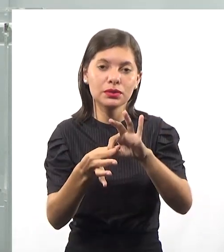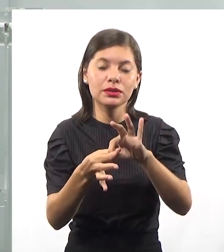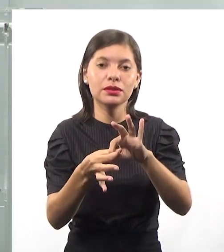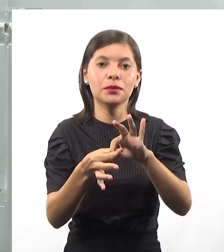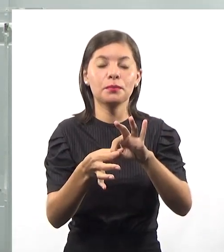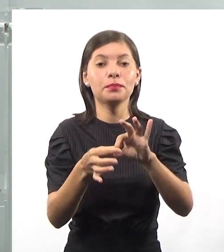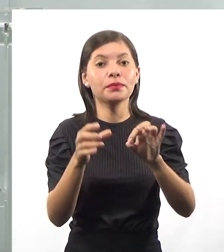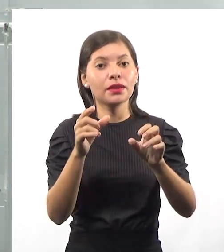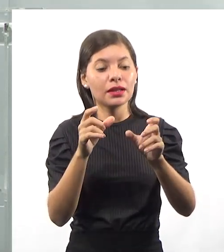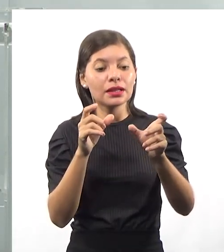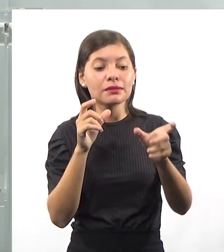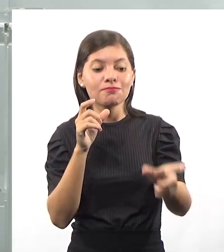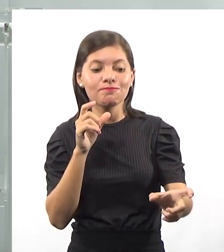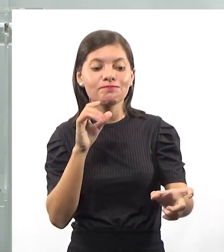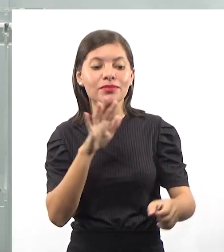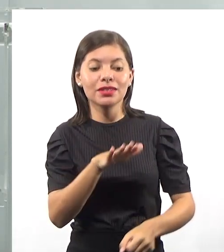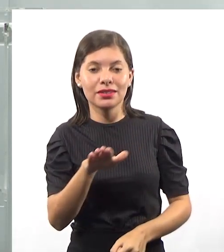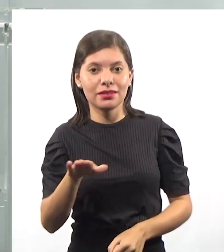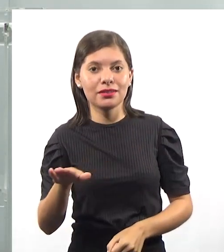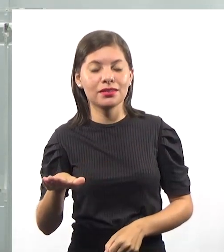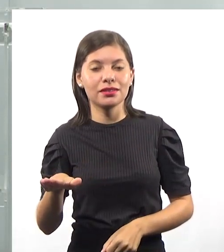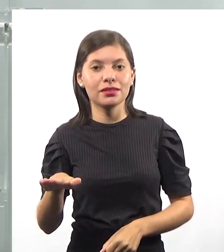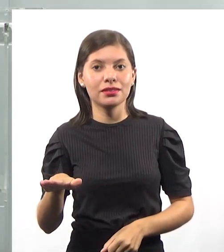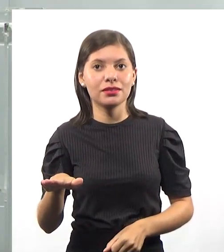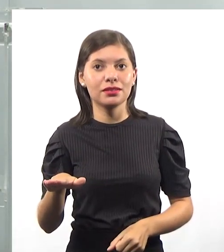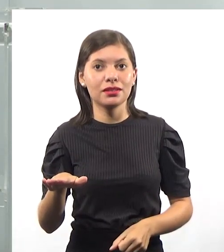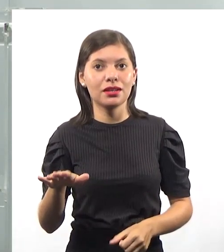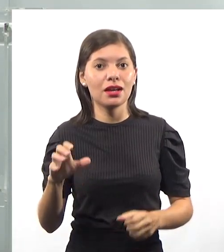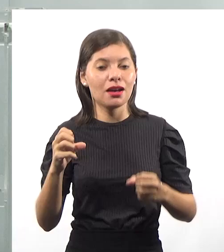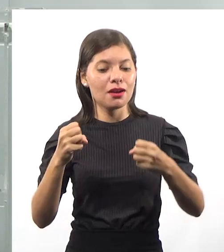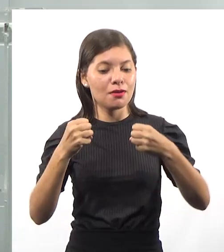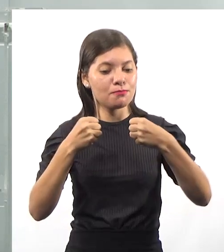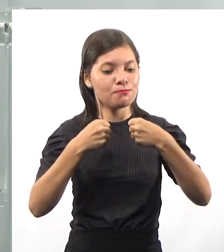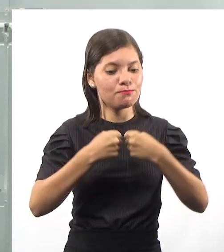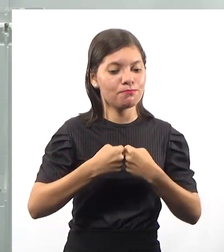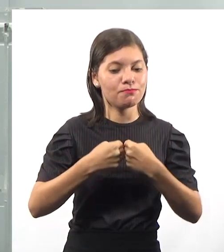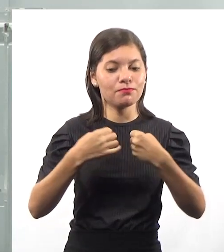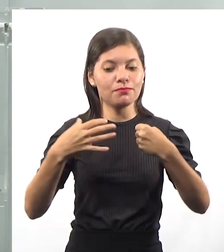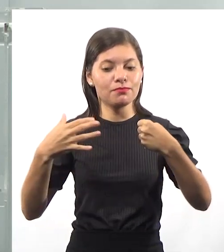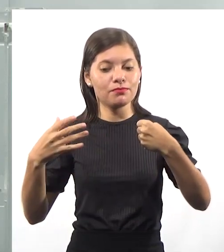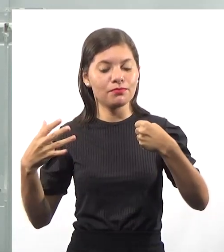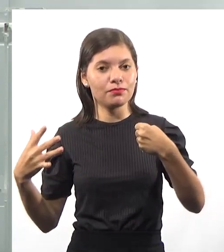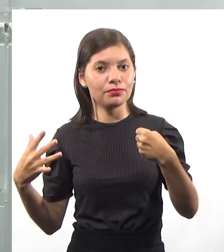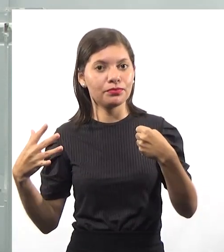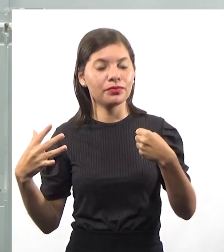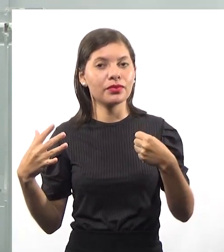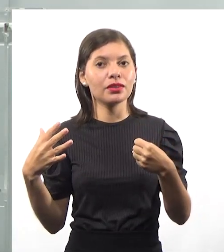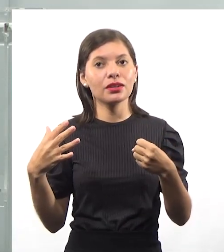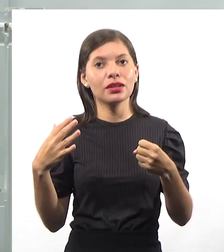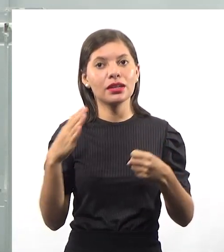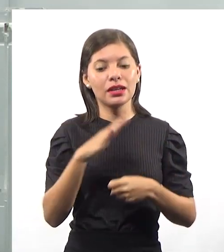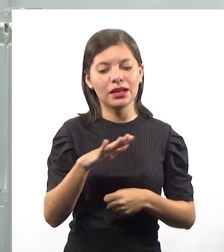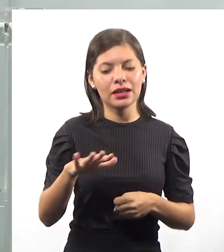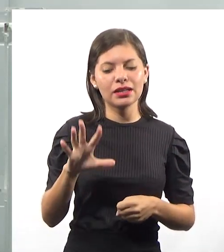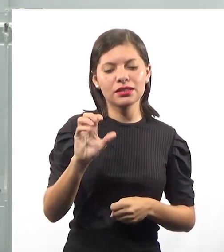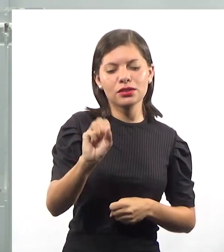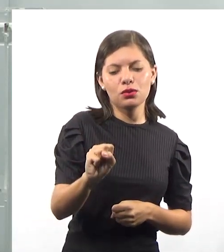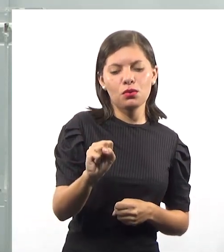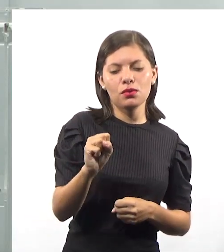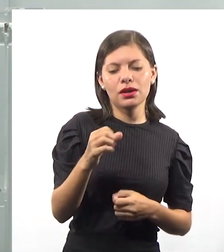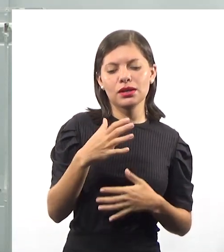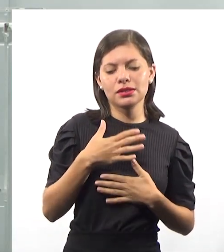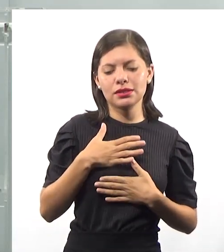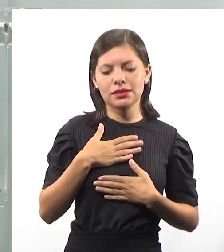conexões neurológicas da criança e as sinapses que vão sendo estabelecidas a partir do momento que a